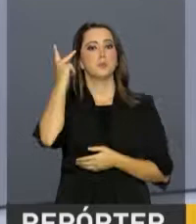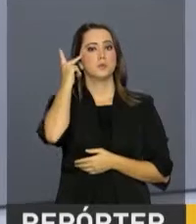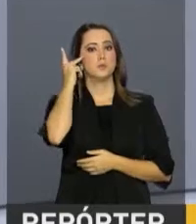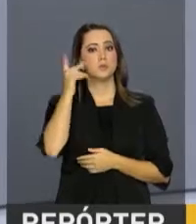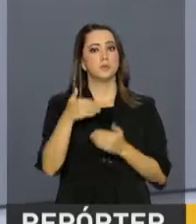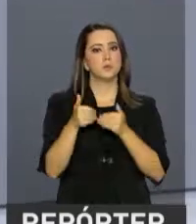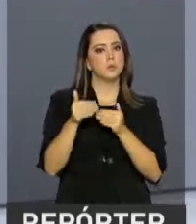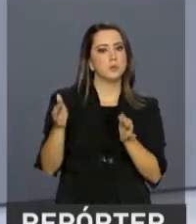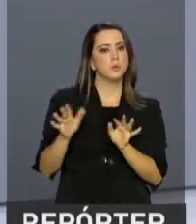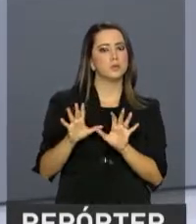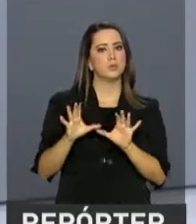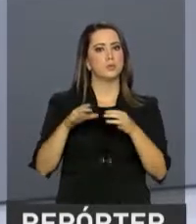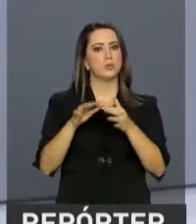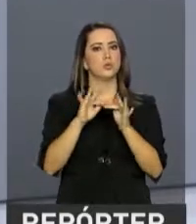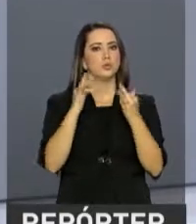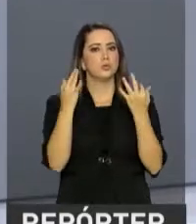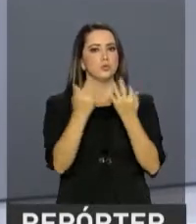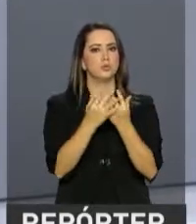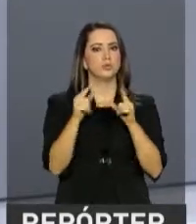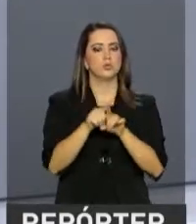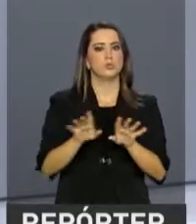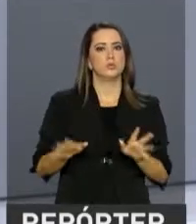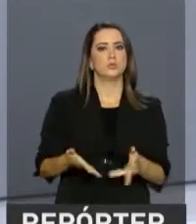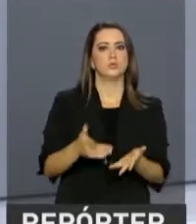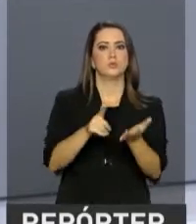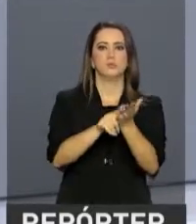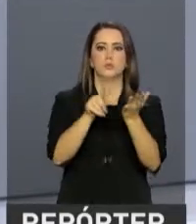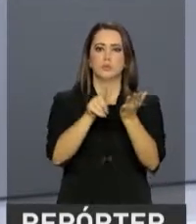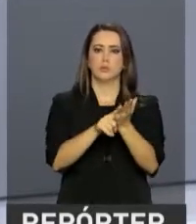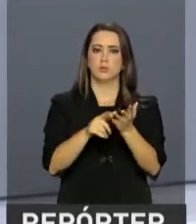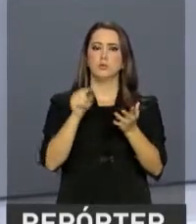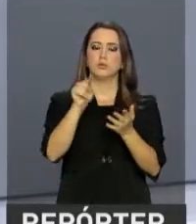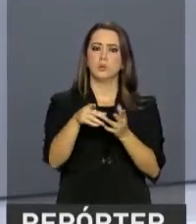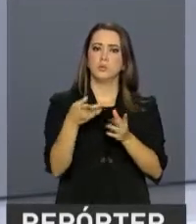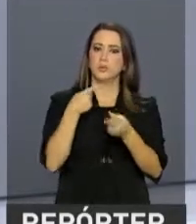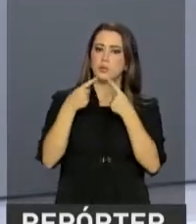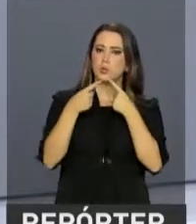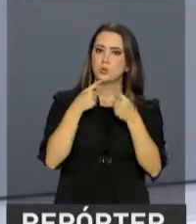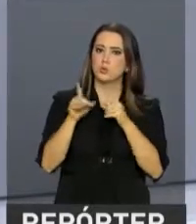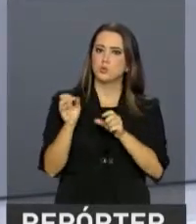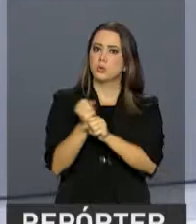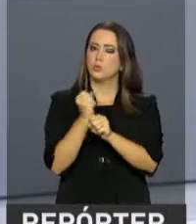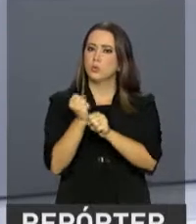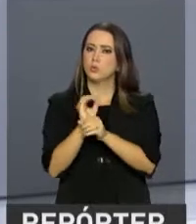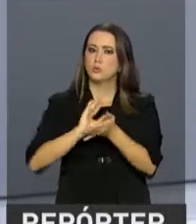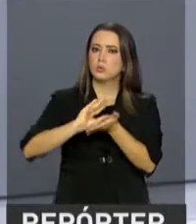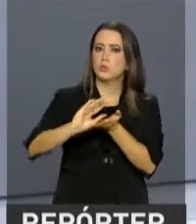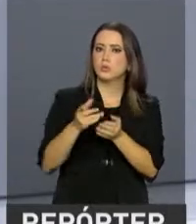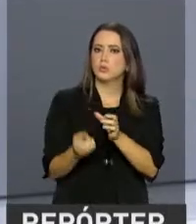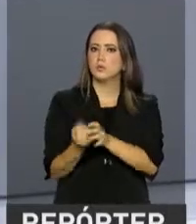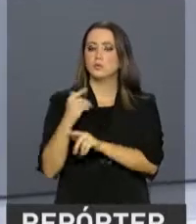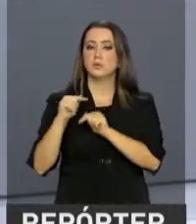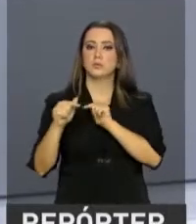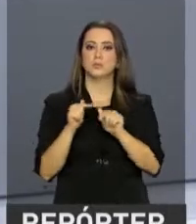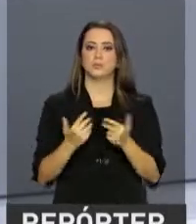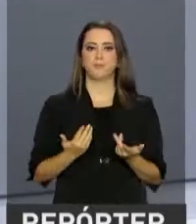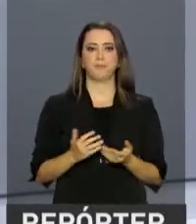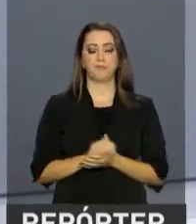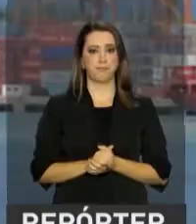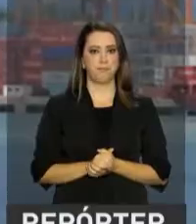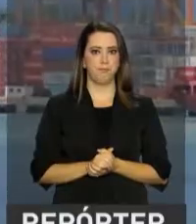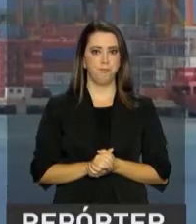Paulo da abertura de um fórum promovido pelo jornal Estadão para discutir infraestrutura, investimento e geração de emprego.